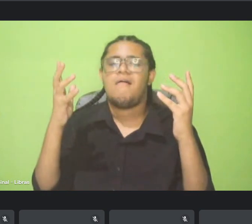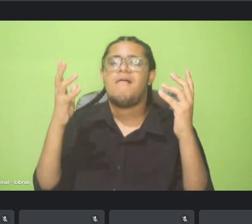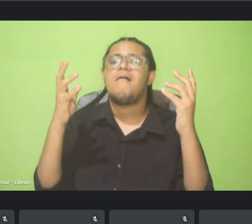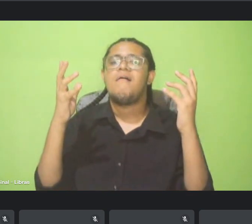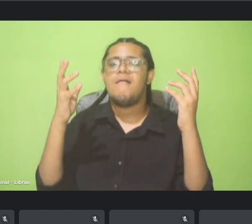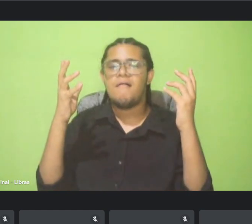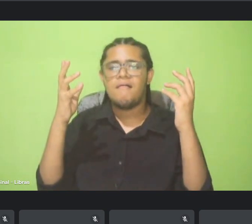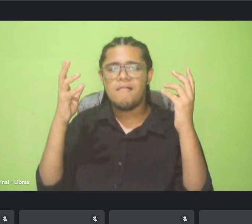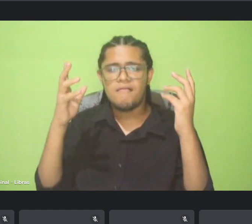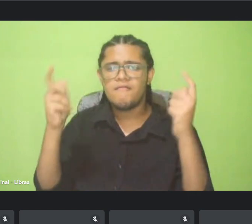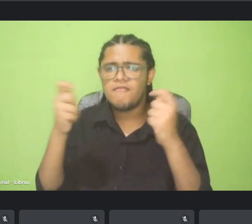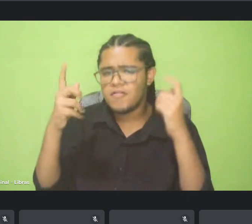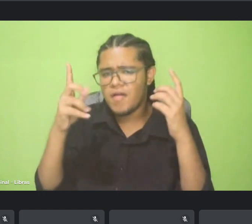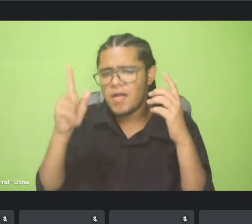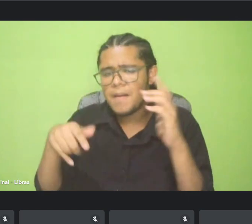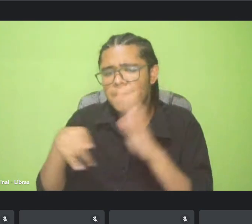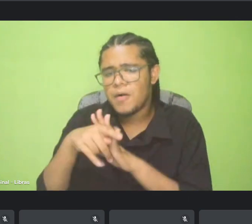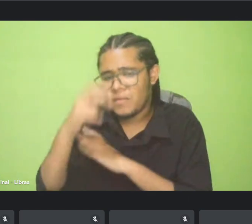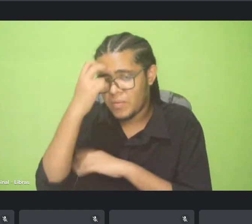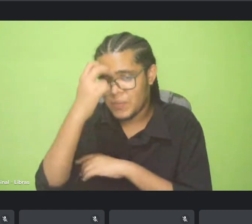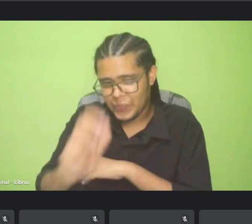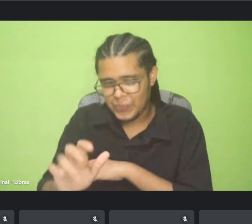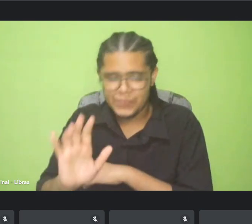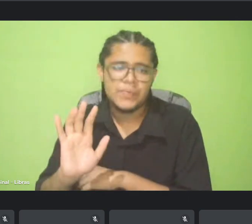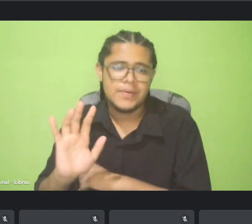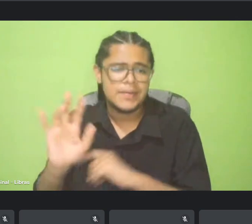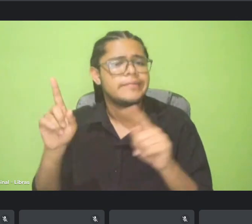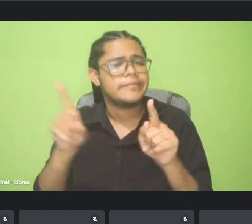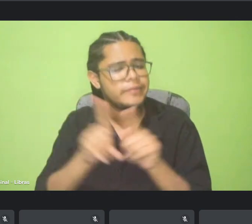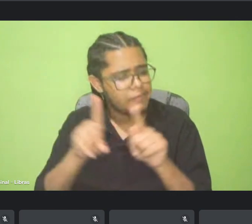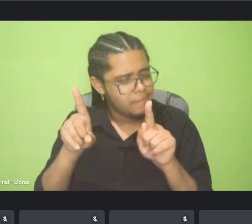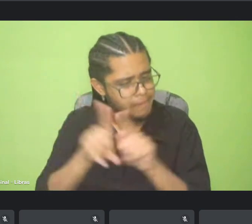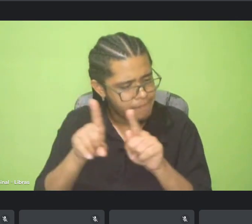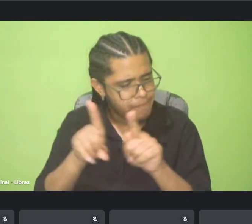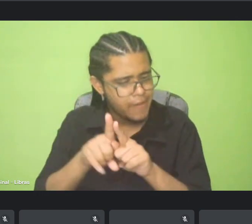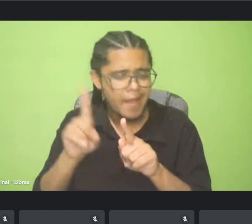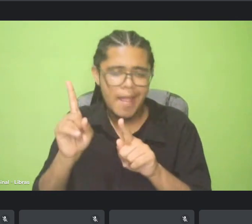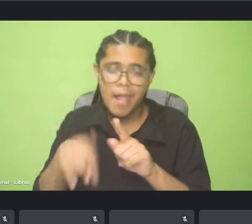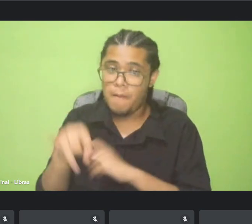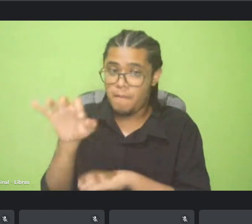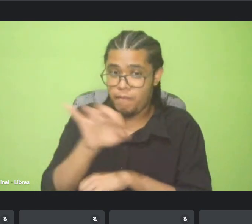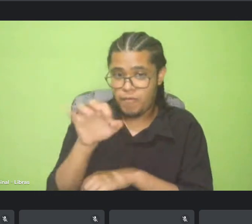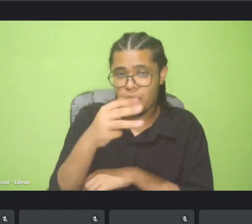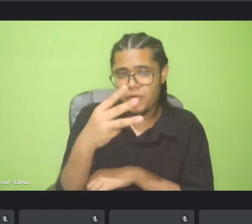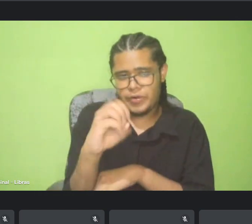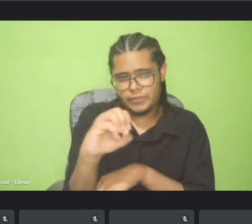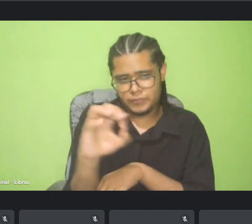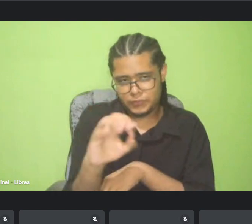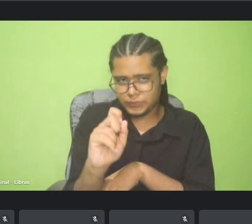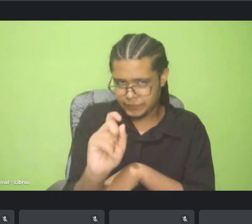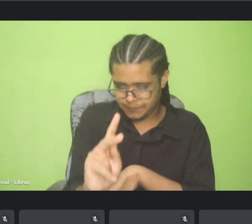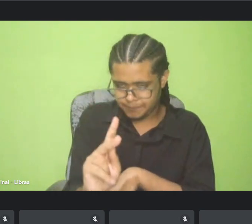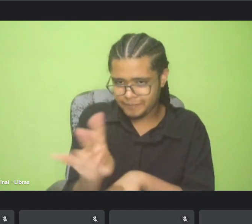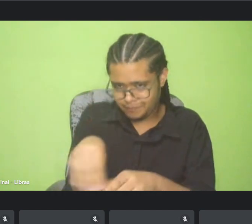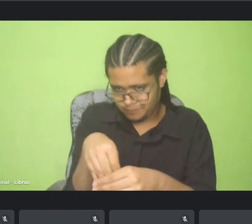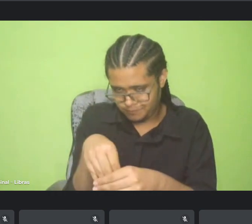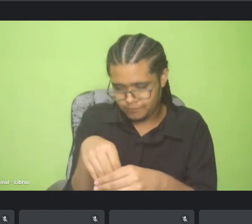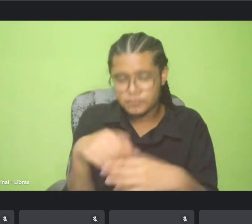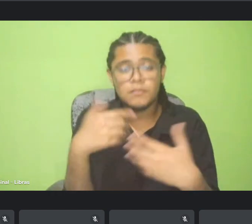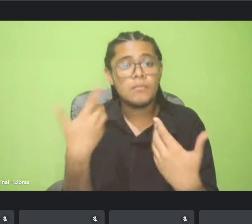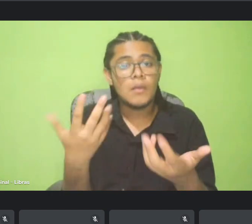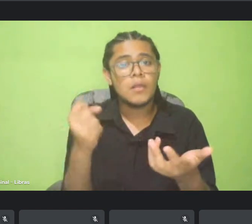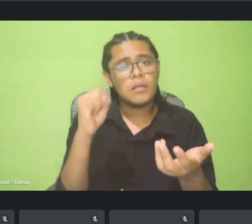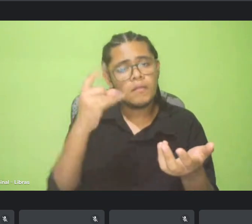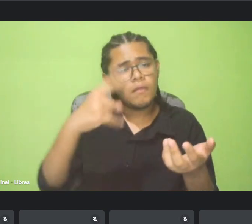de cultura. Seria também nessa porcentagem dos 30%. Mas, se vocês querem fazer alguma